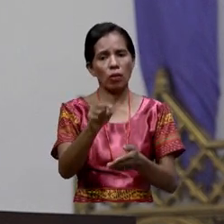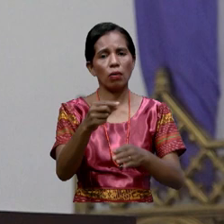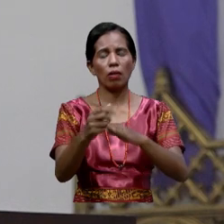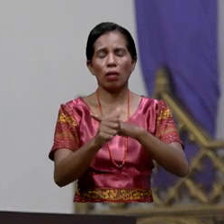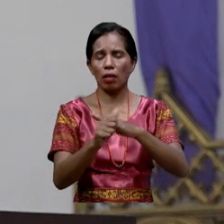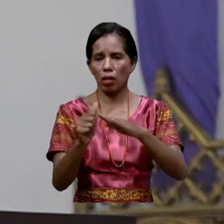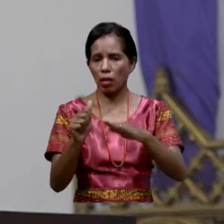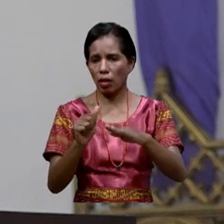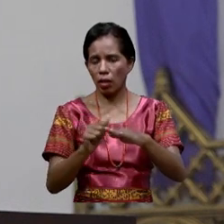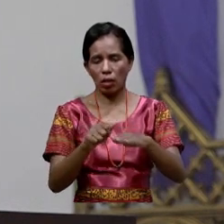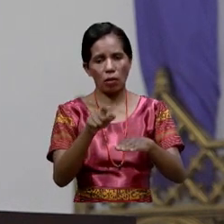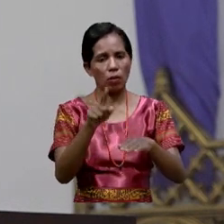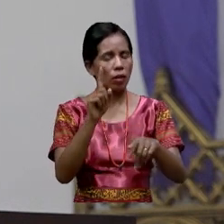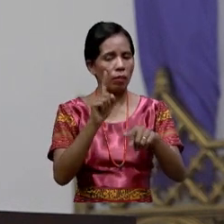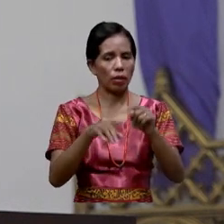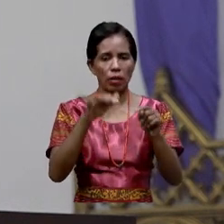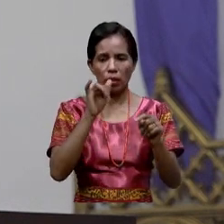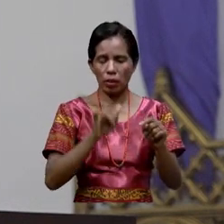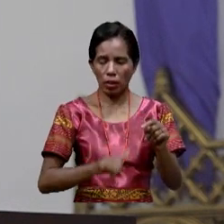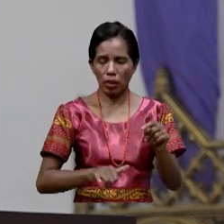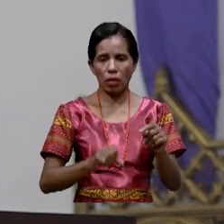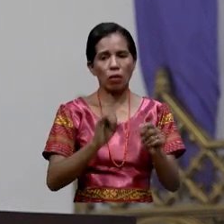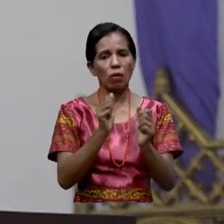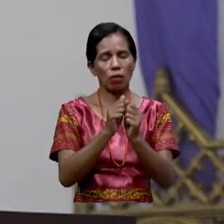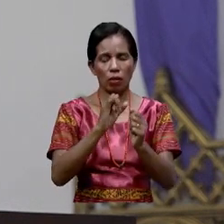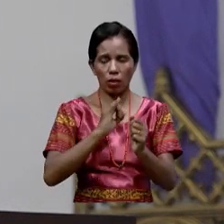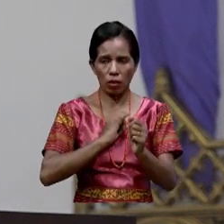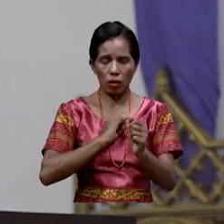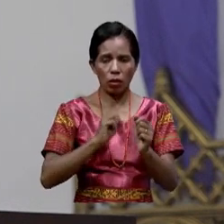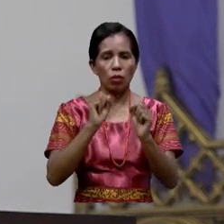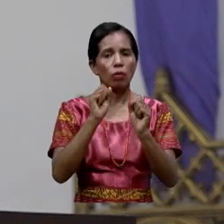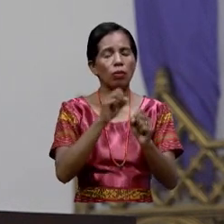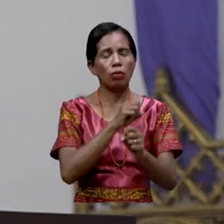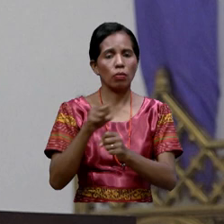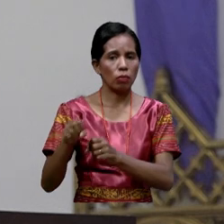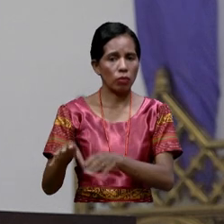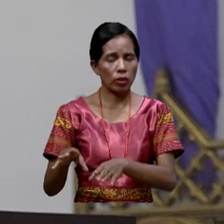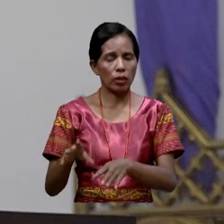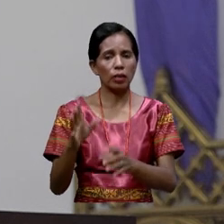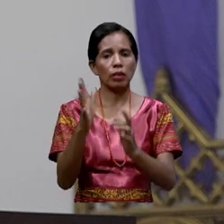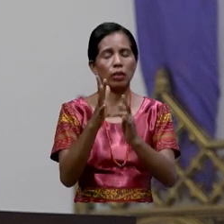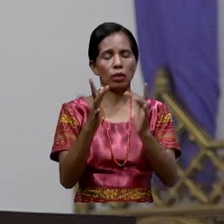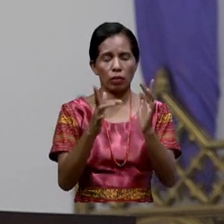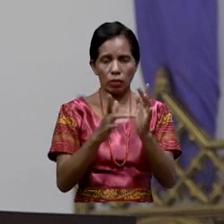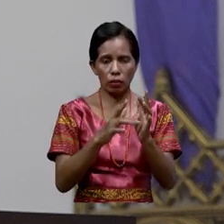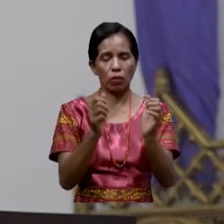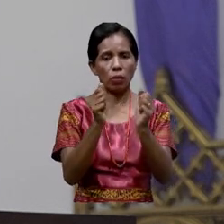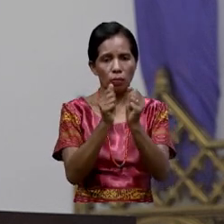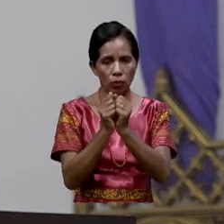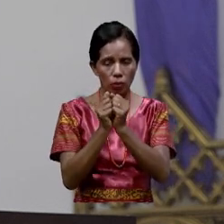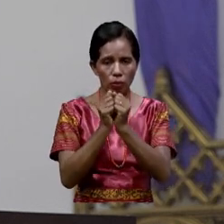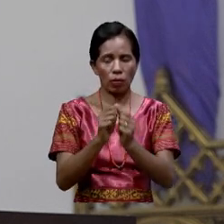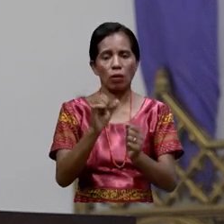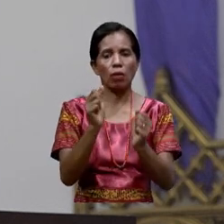la bela e la mão. Fusse Jesus saída de, o ita itania